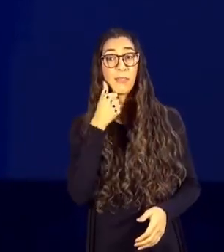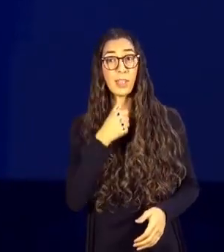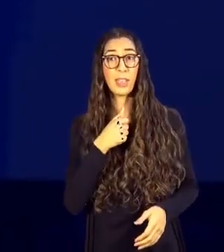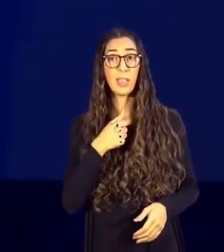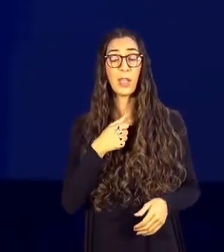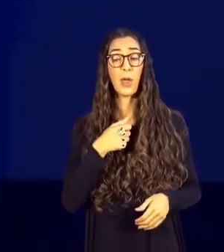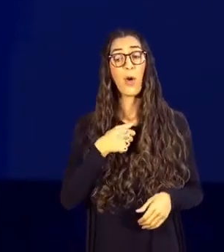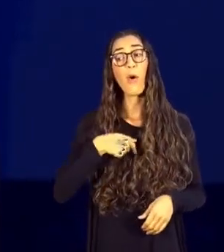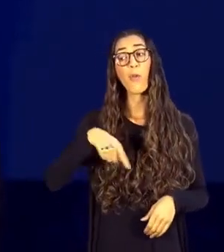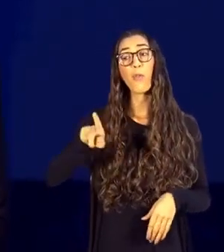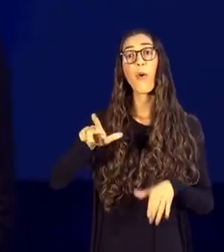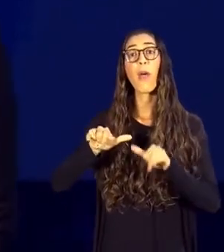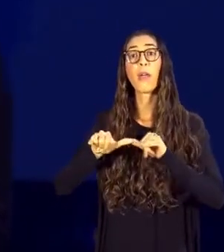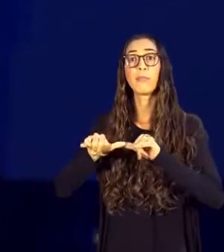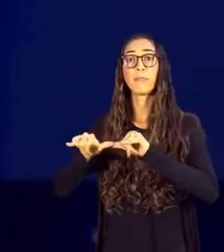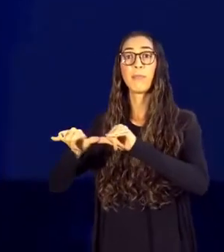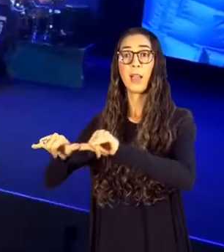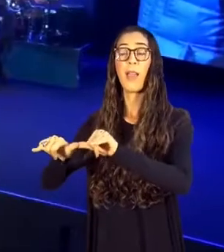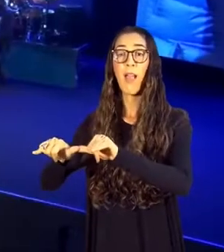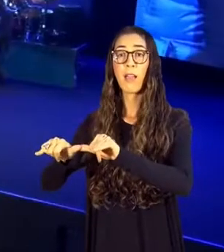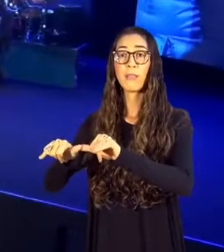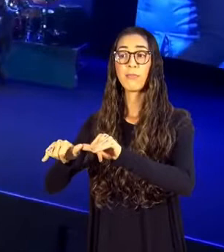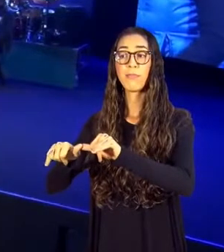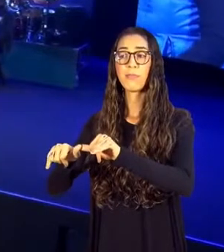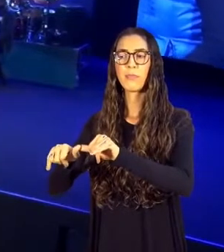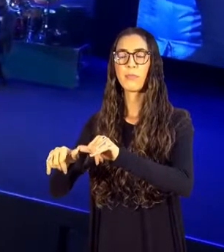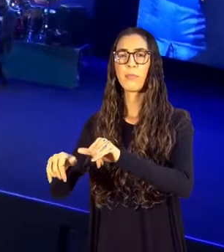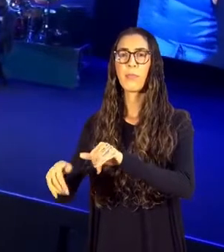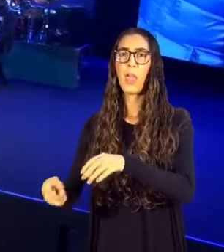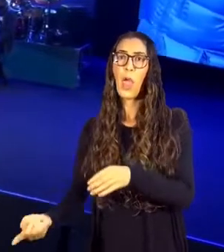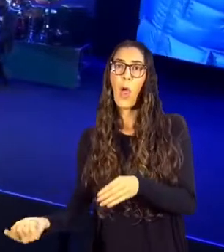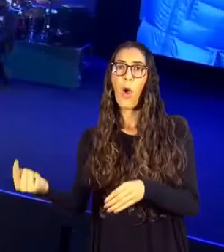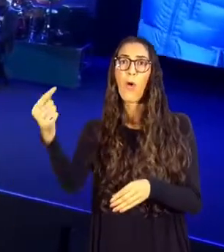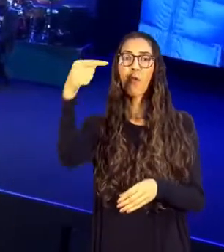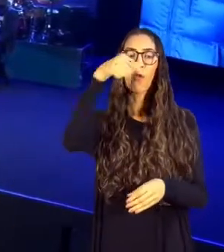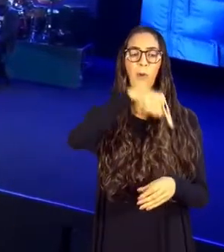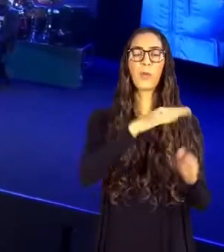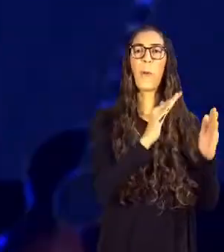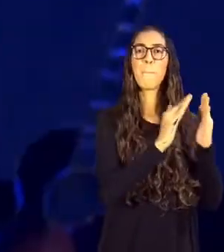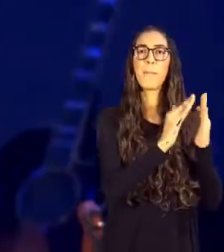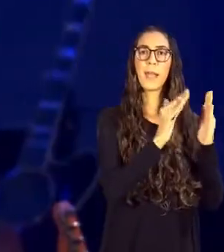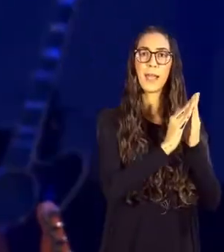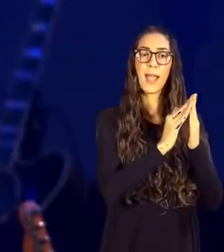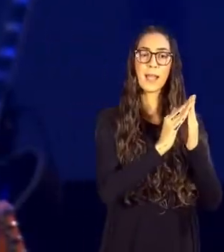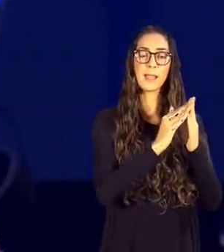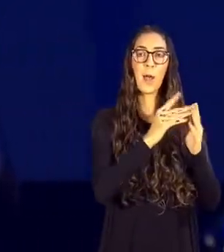vida. Imagine o que passou na mente dessa pessoa nesse período.